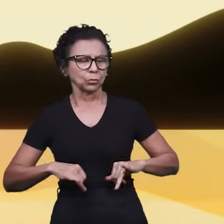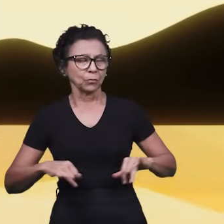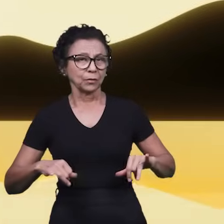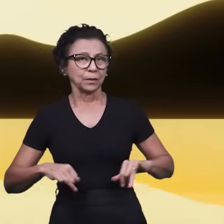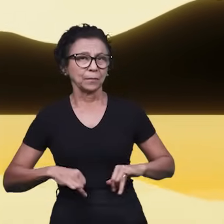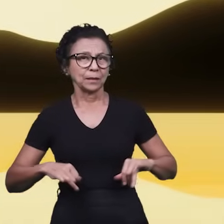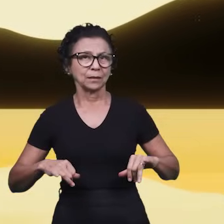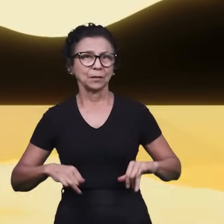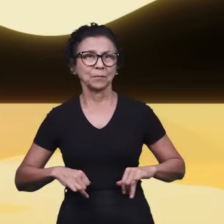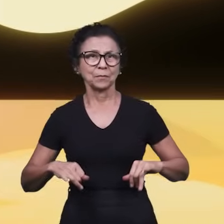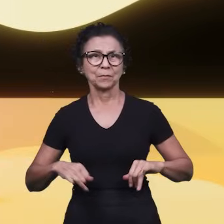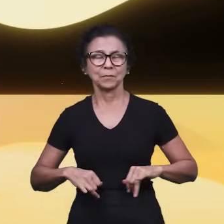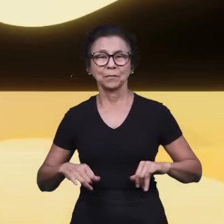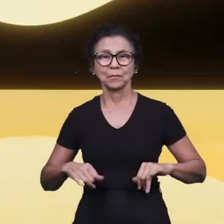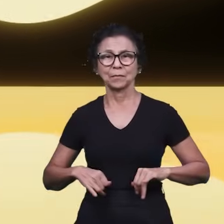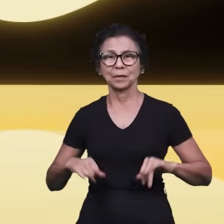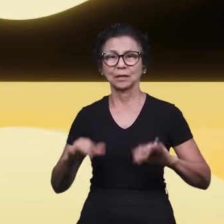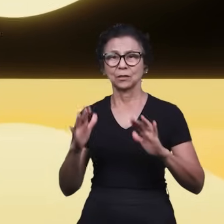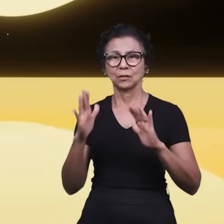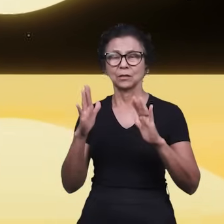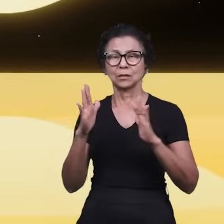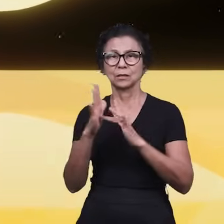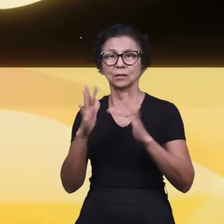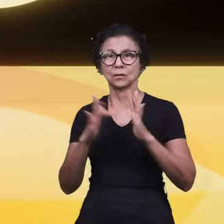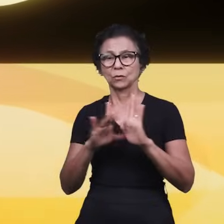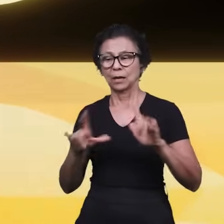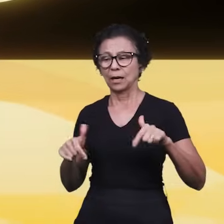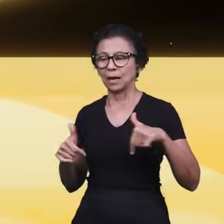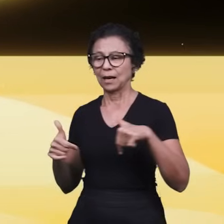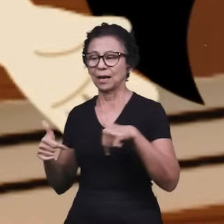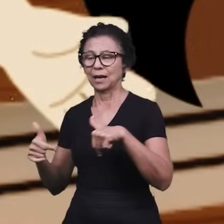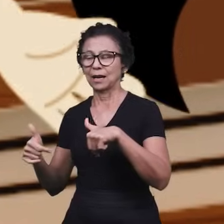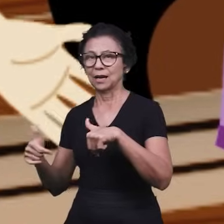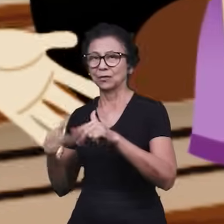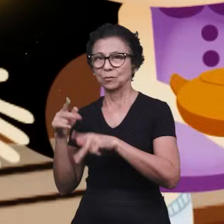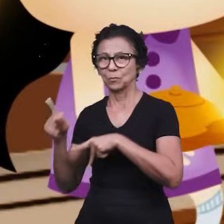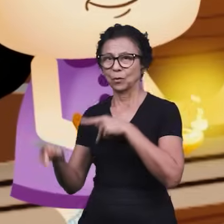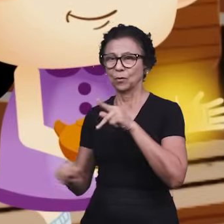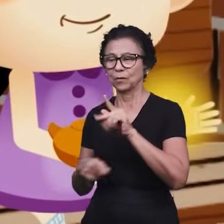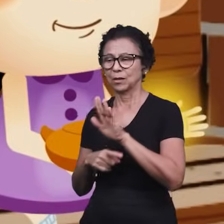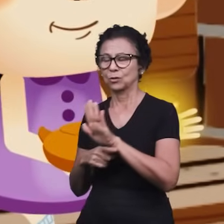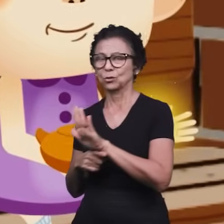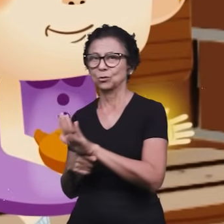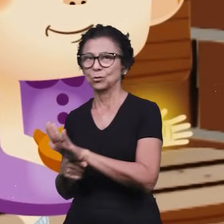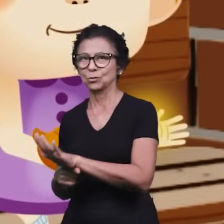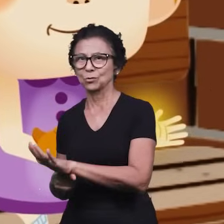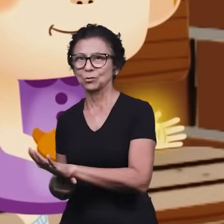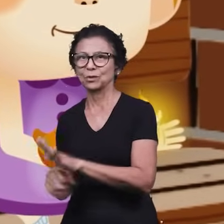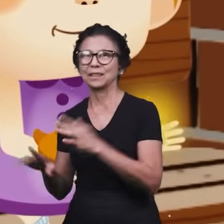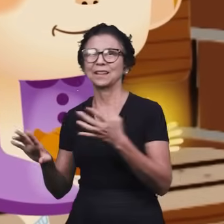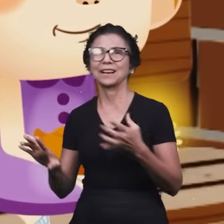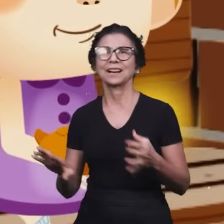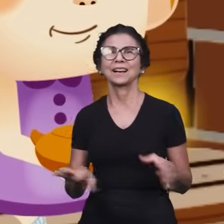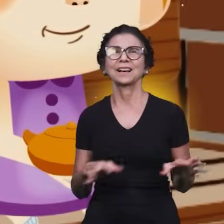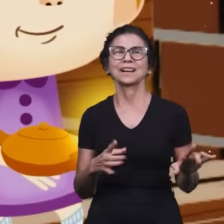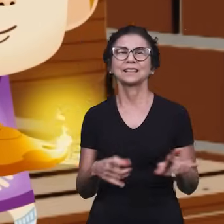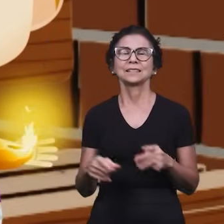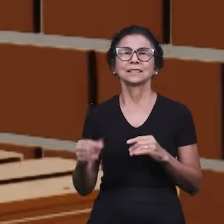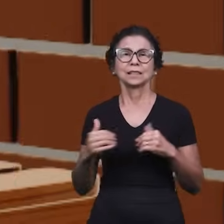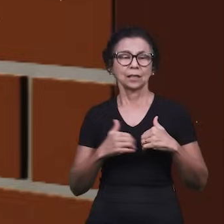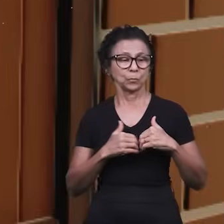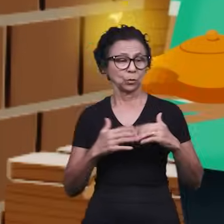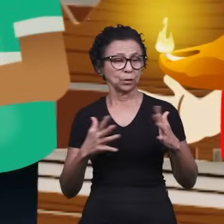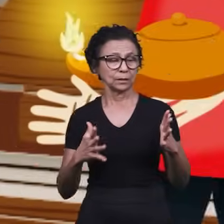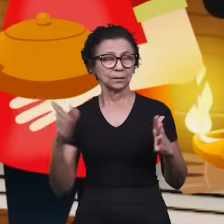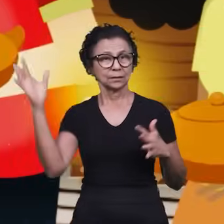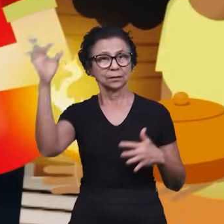para a igreja brilha a glória de Cristo Jesus. Enche tua candeia, deixa brilhar,